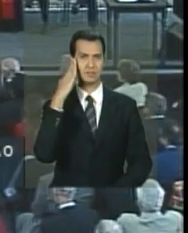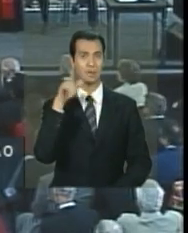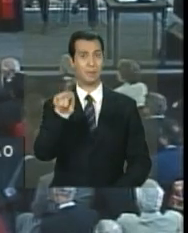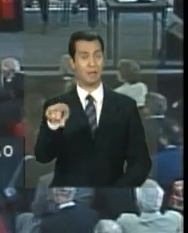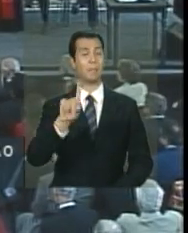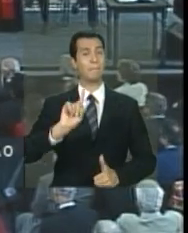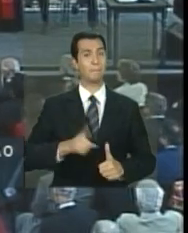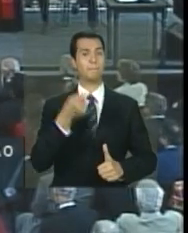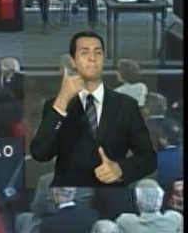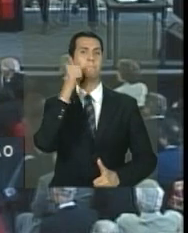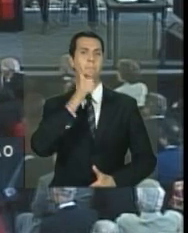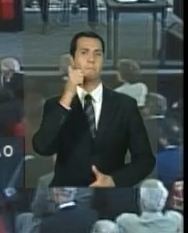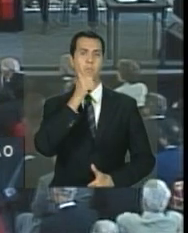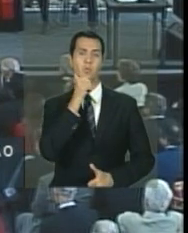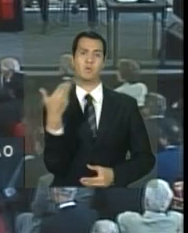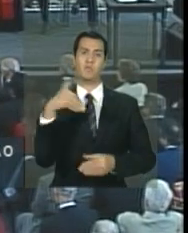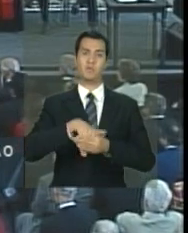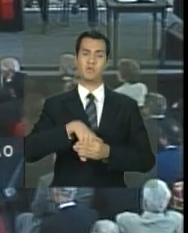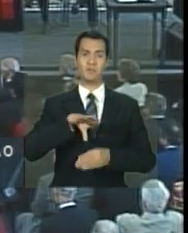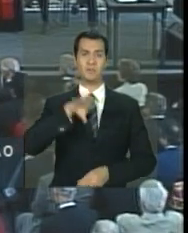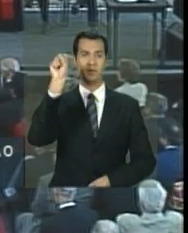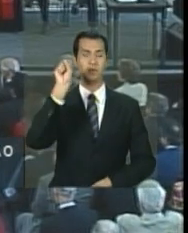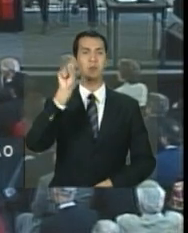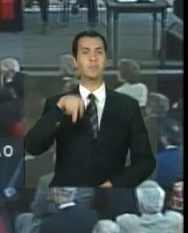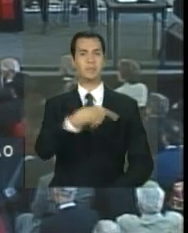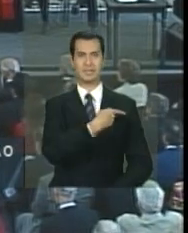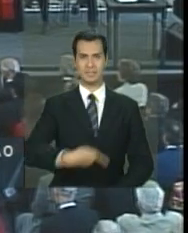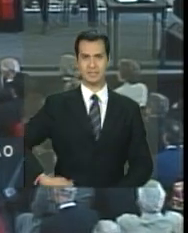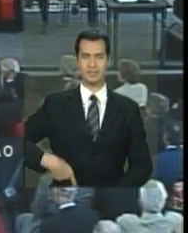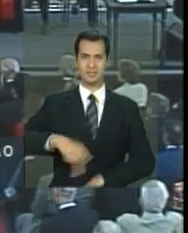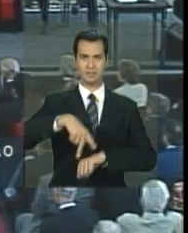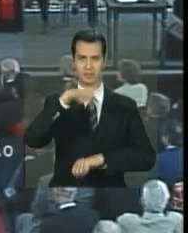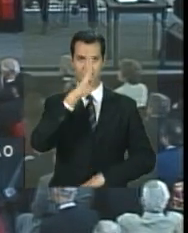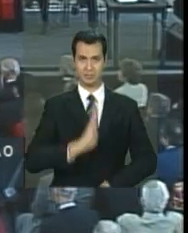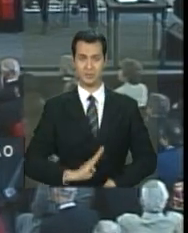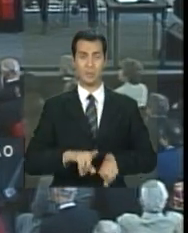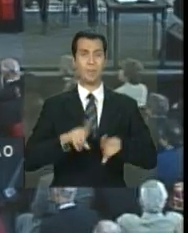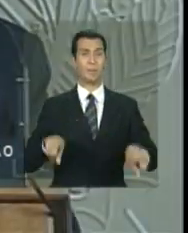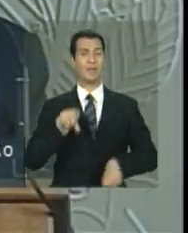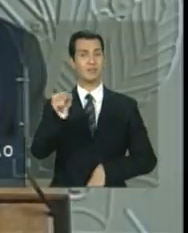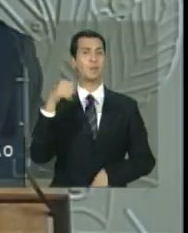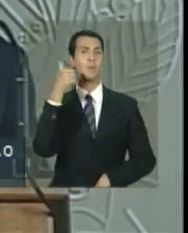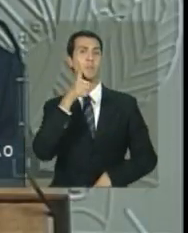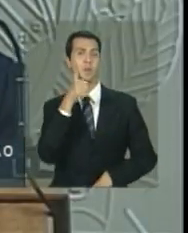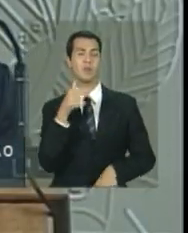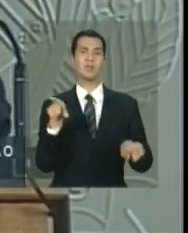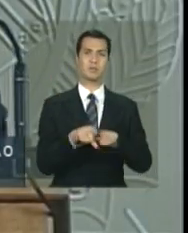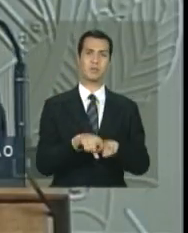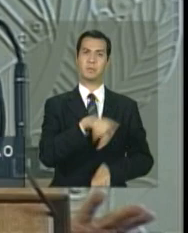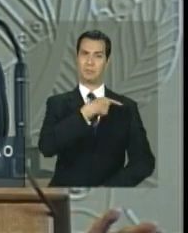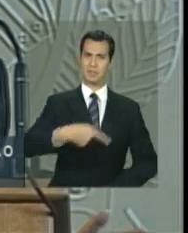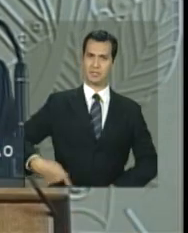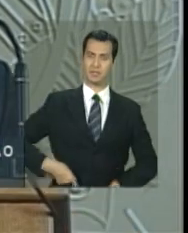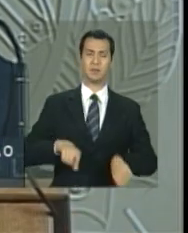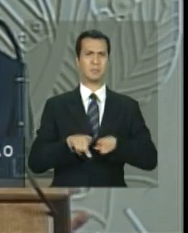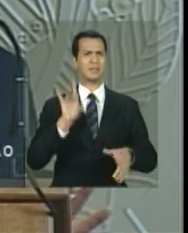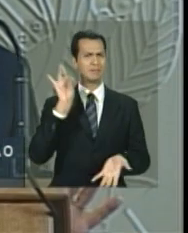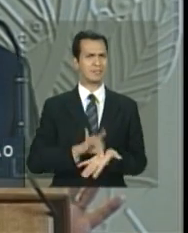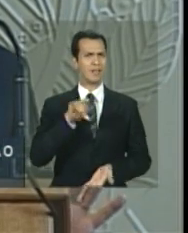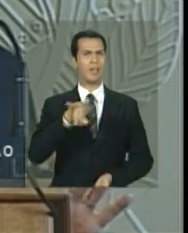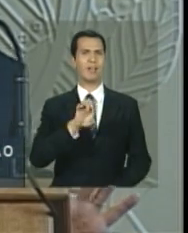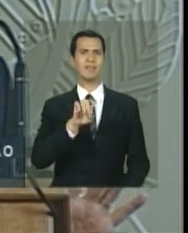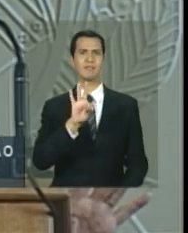primeira mulher eleita presidenta da República, mas sobre ser mulher e presidente, é uma estadista de mão sobre